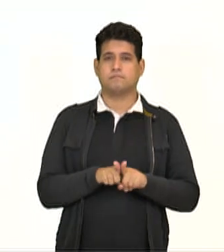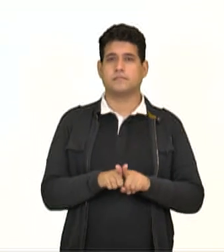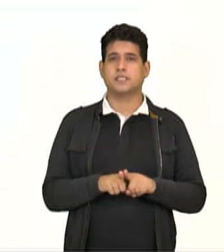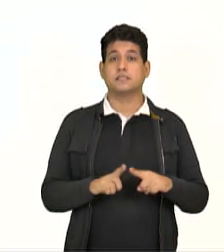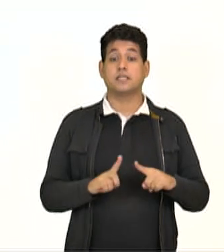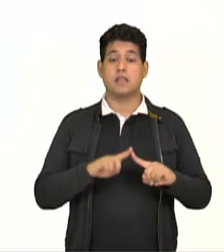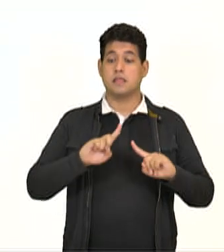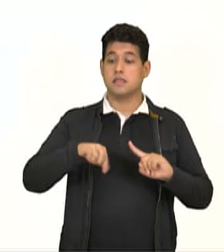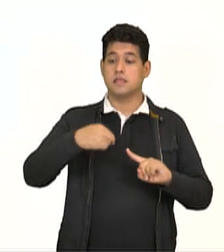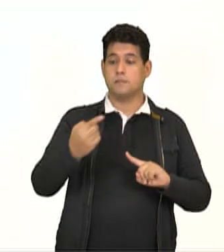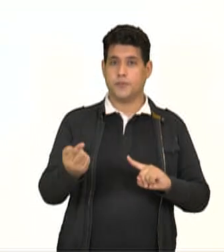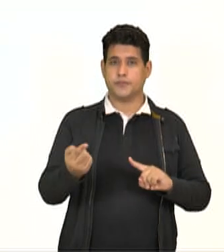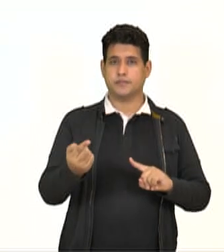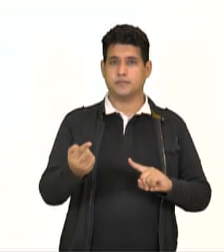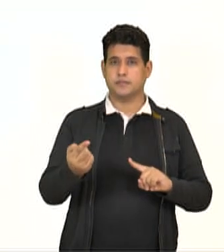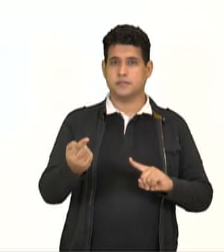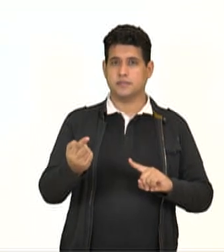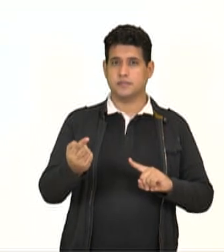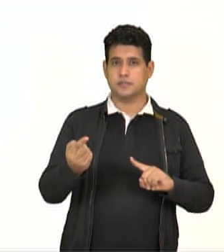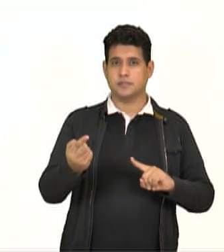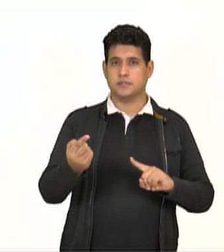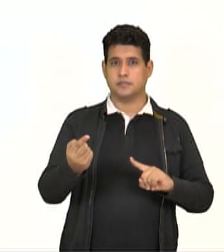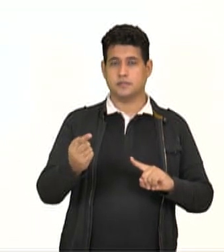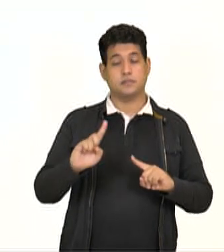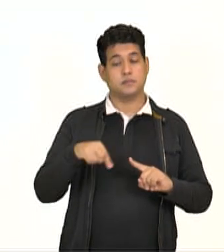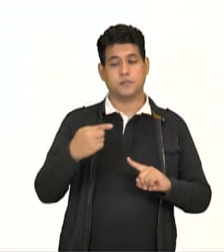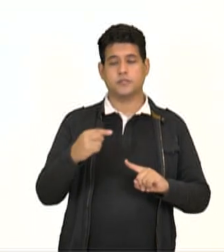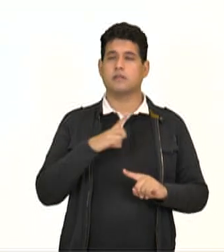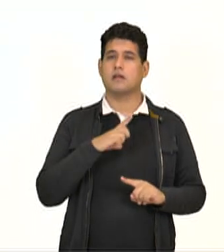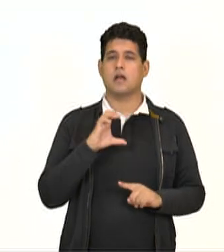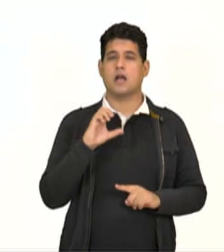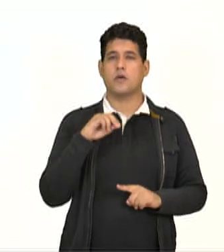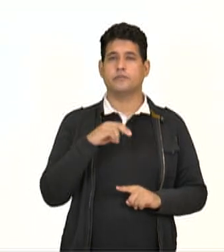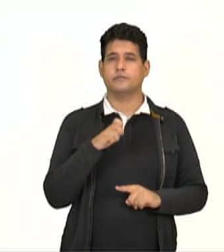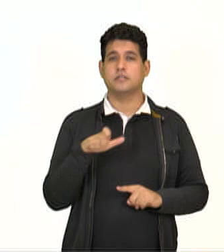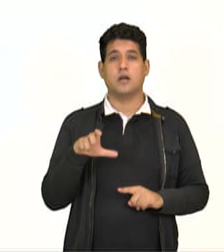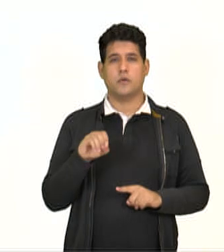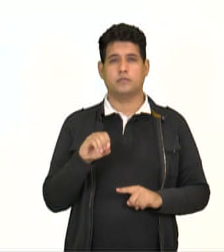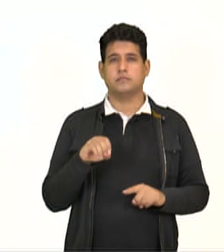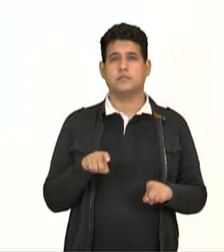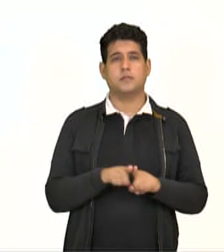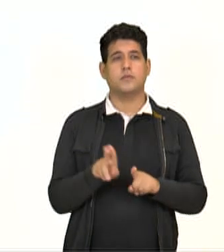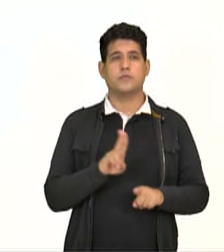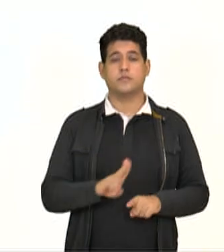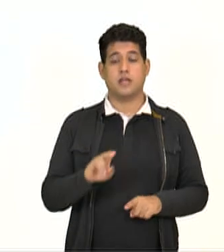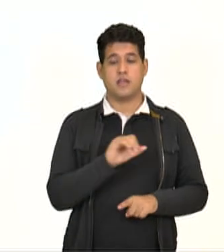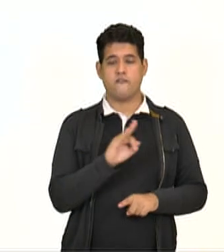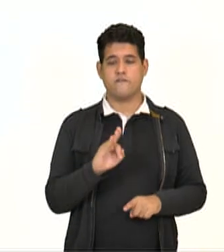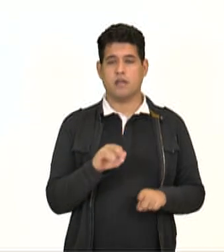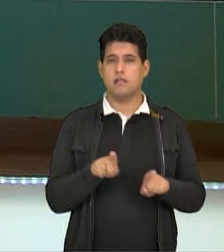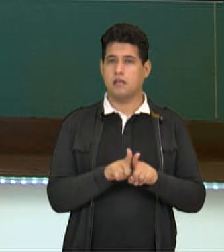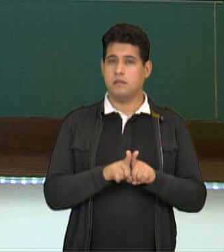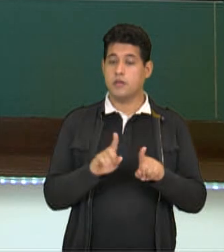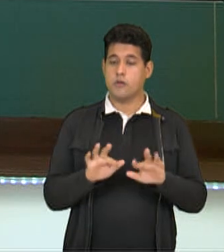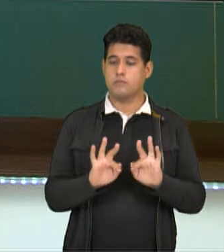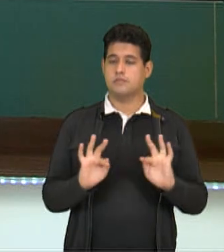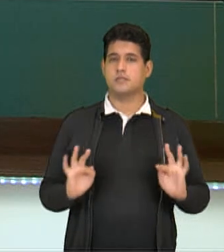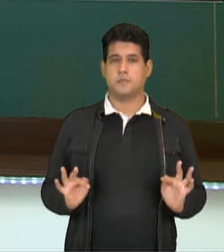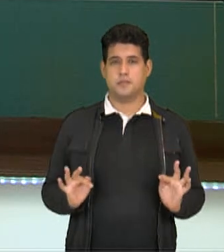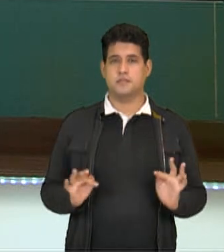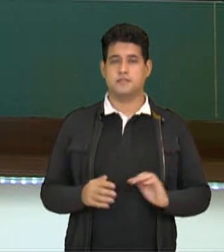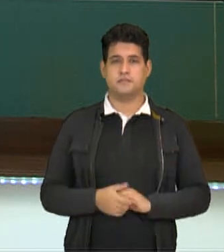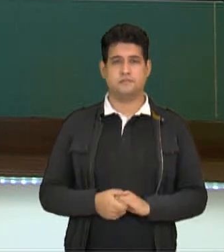e depois eu incluo a condição, que então eu uso with e o verbo no presente